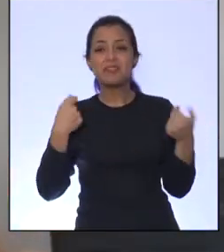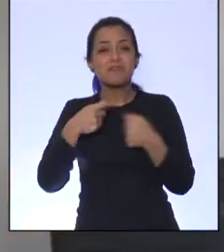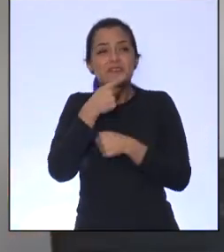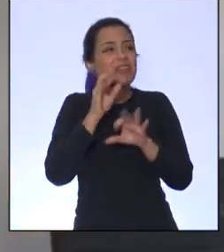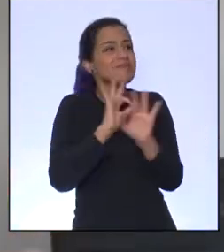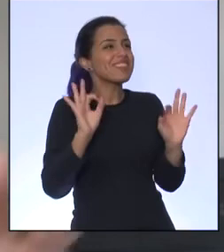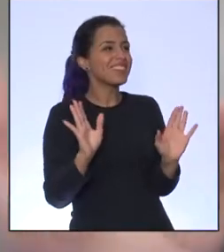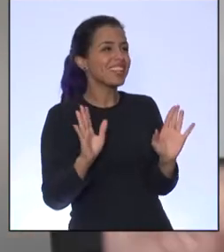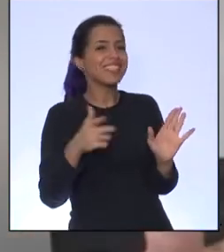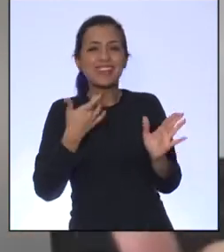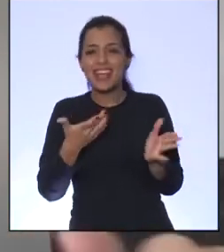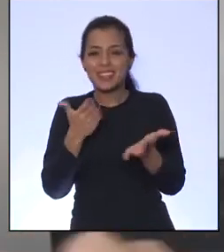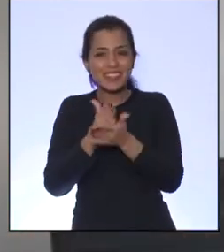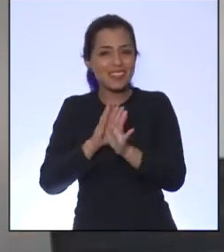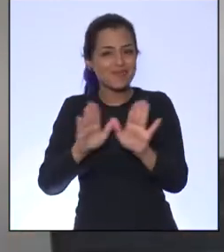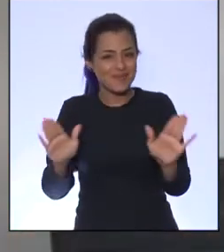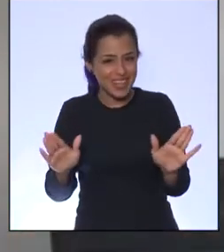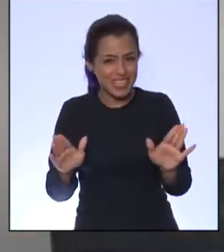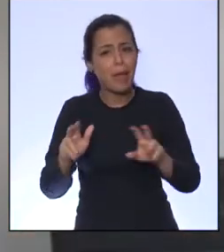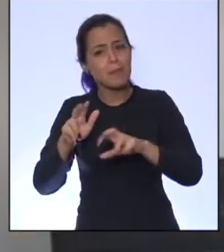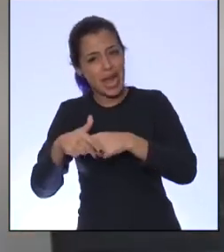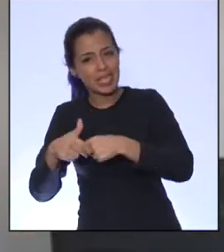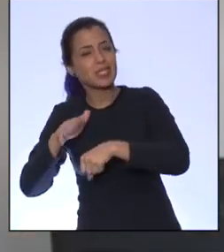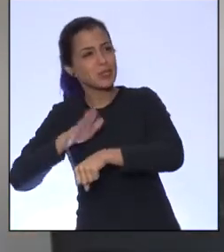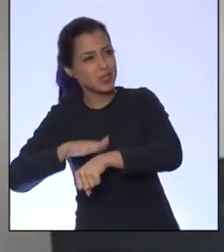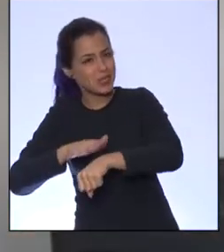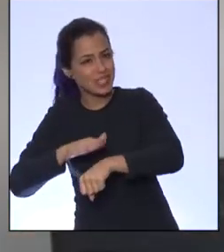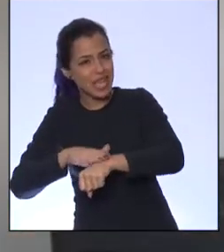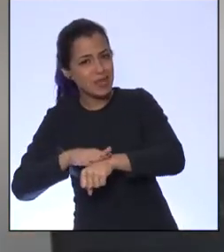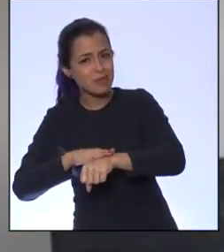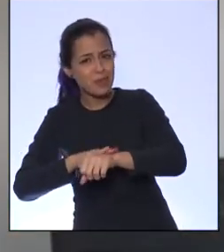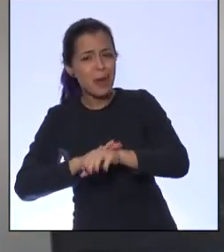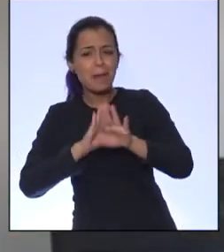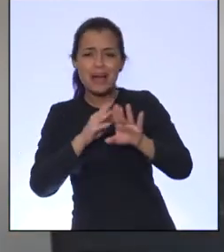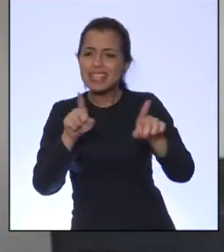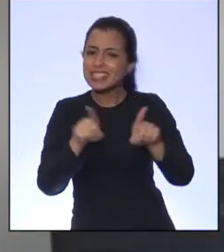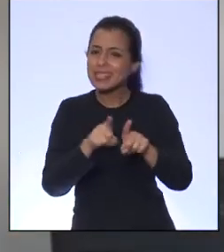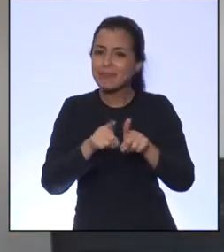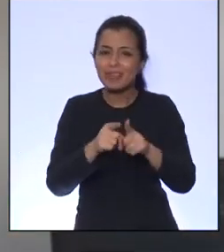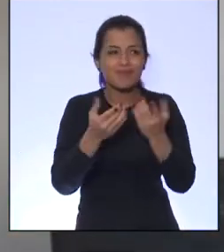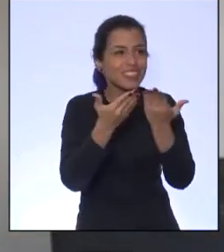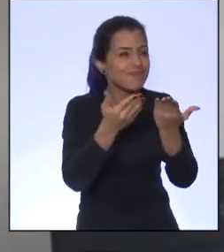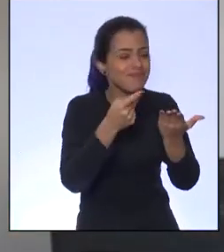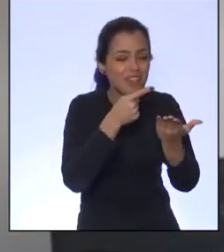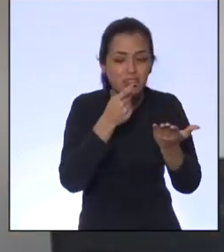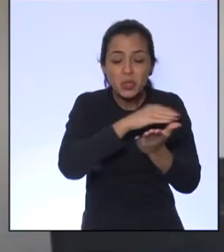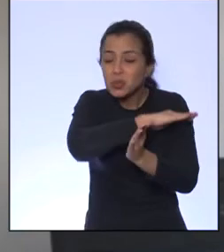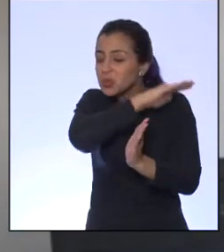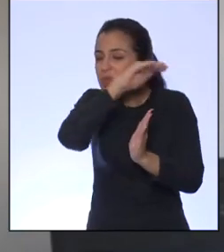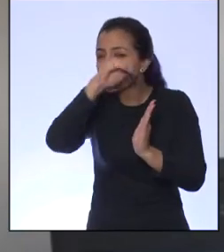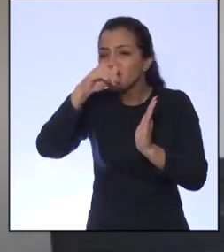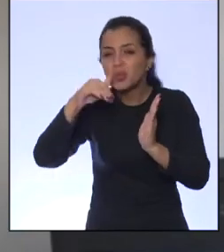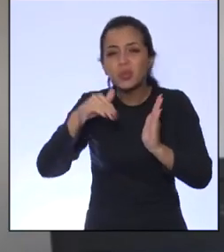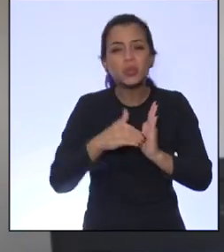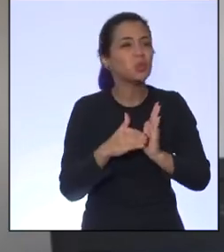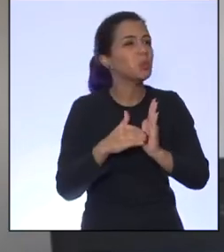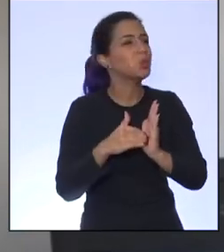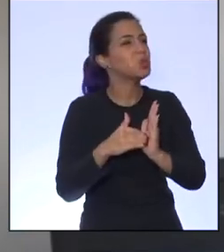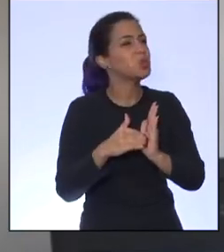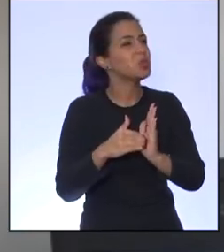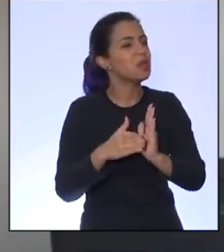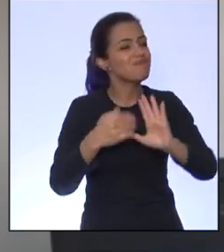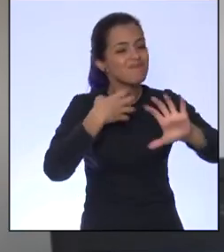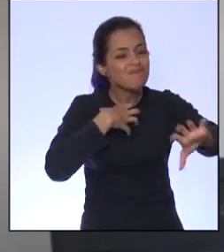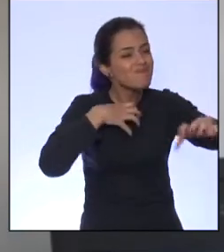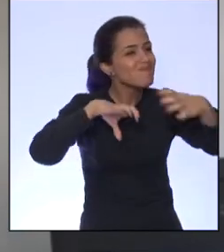aqui, não só por causa do tempo, mas principalmente porque você falou exatamente coisas que eu sinto, você